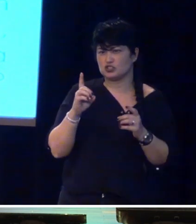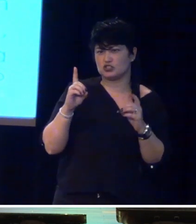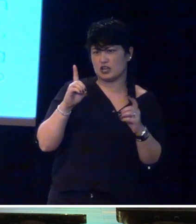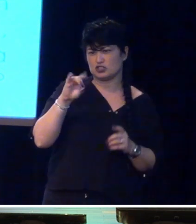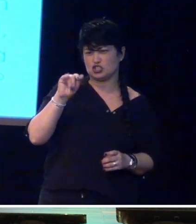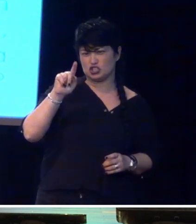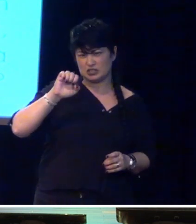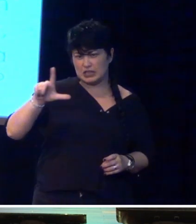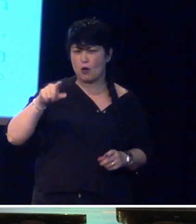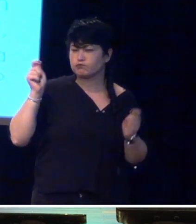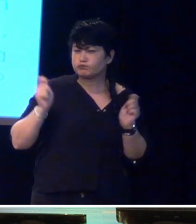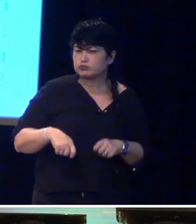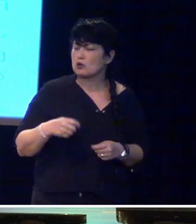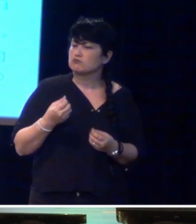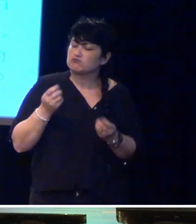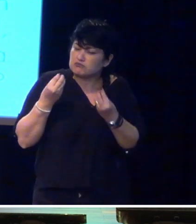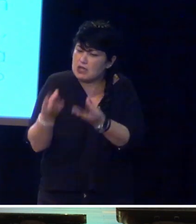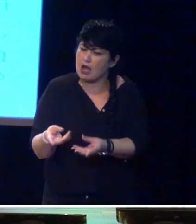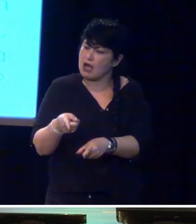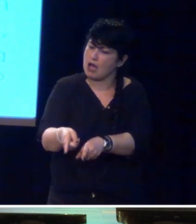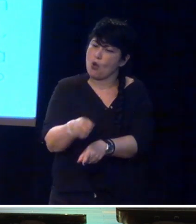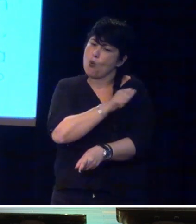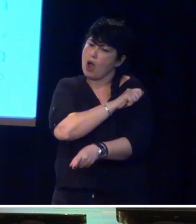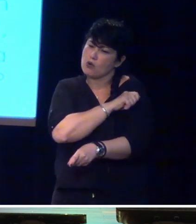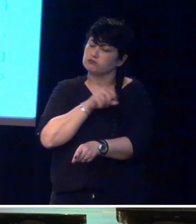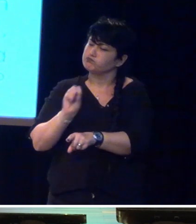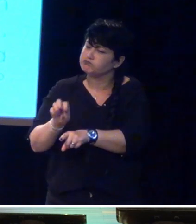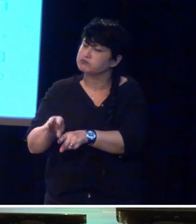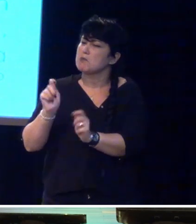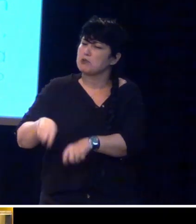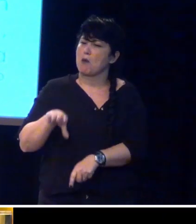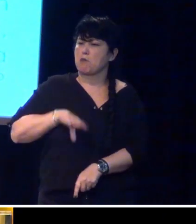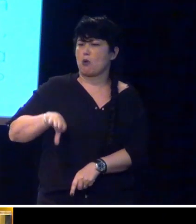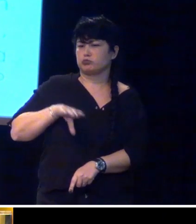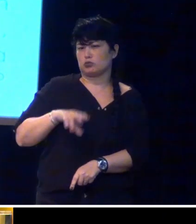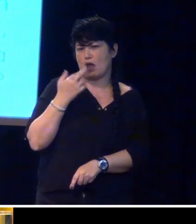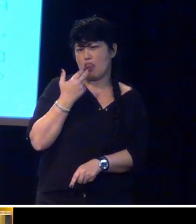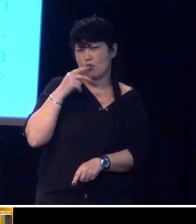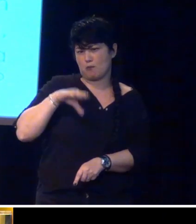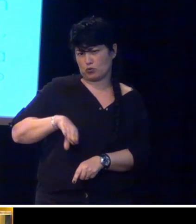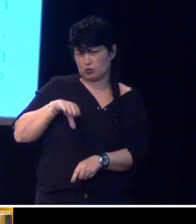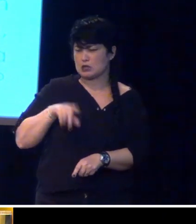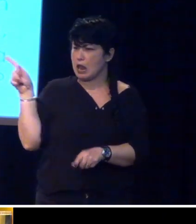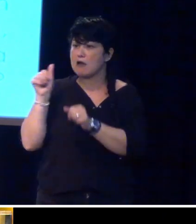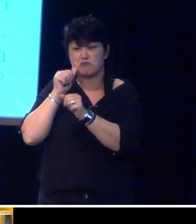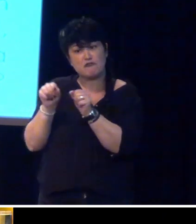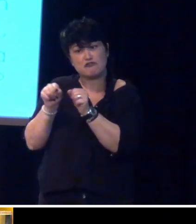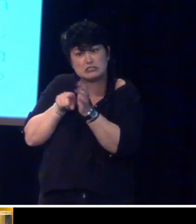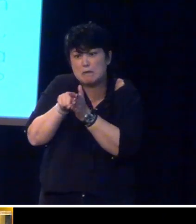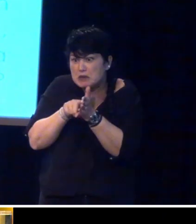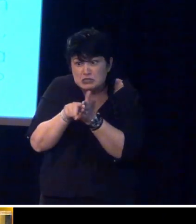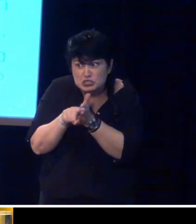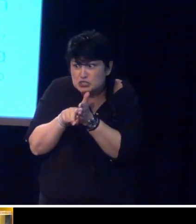um grande potencial para o ensino de língua portuguesa. Ela fez uma pesquisa e ela